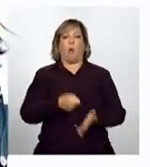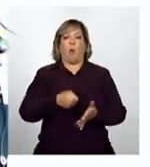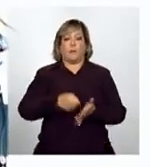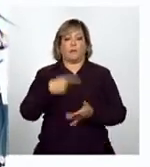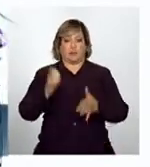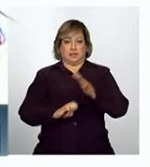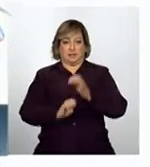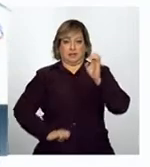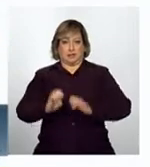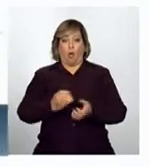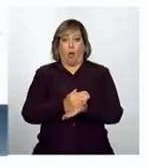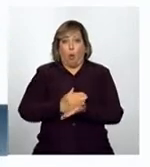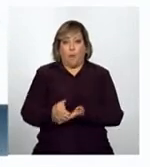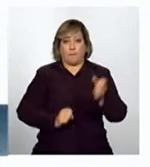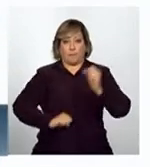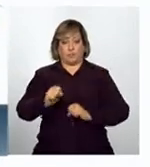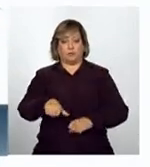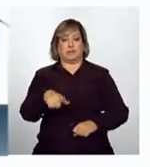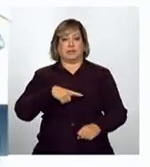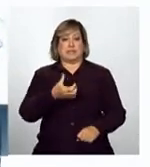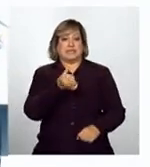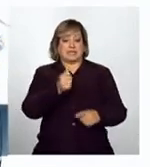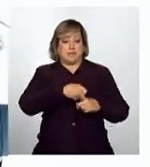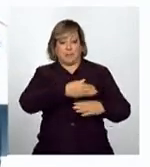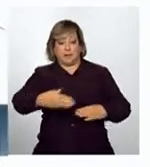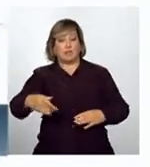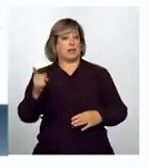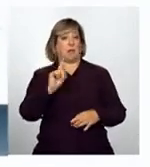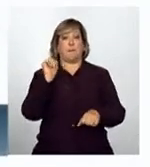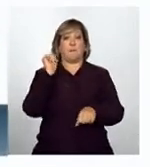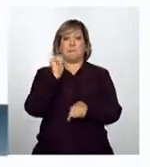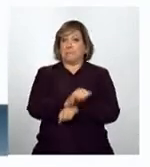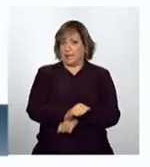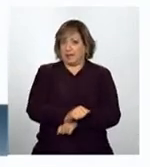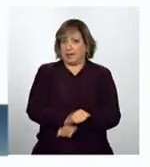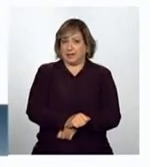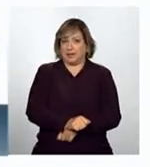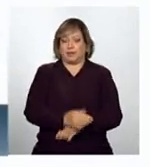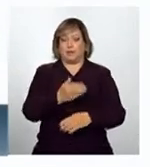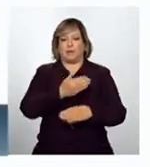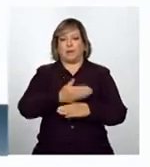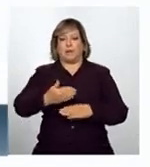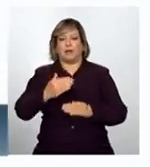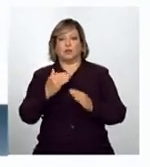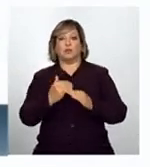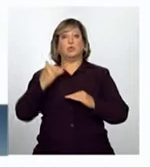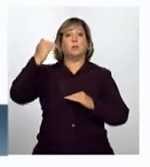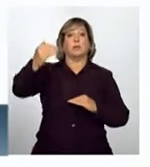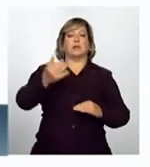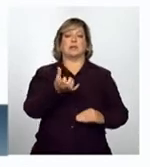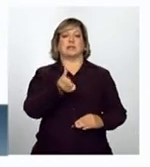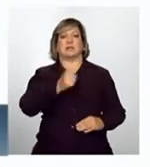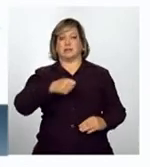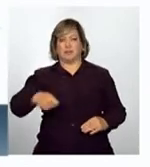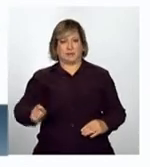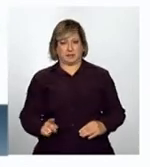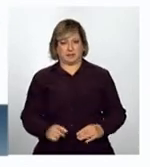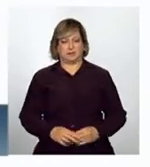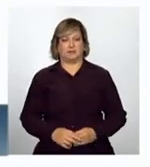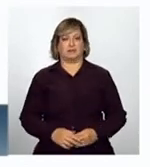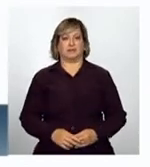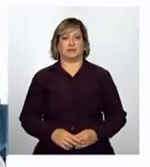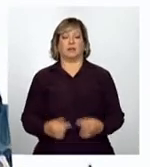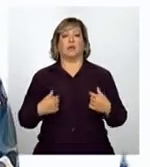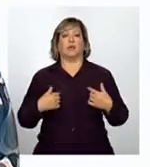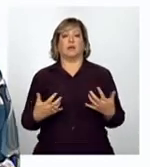produção em 6 meses e, uma vez iniciada, não interromper por períodos superiores a 6 meses.